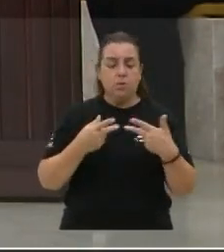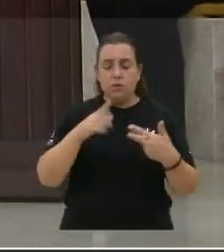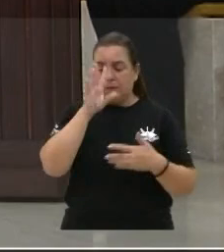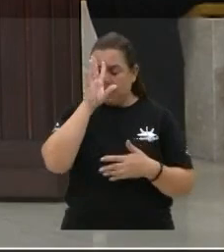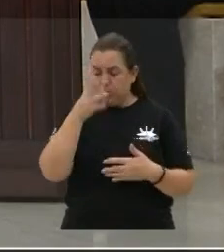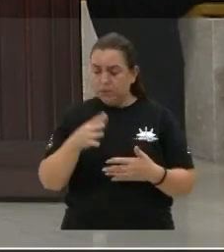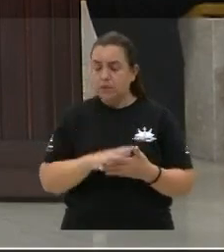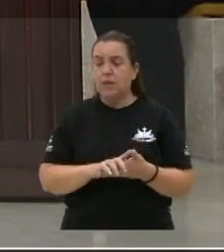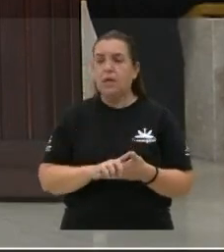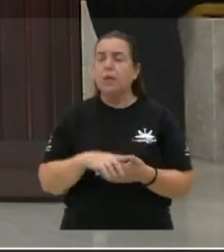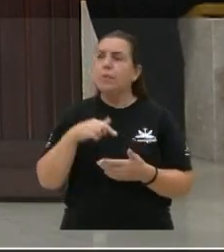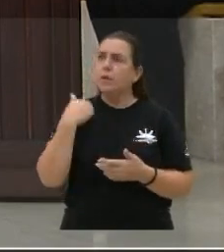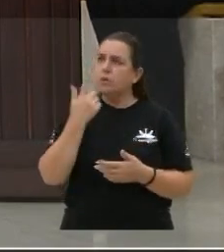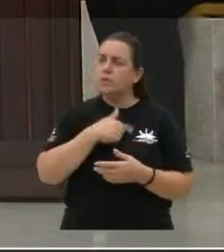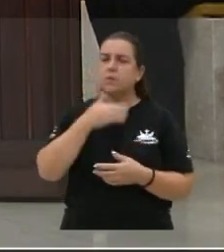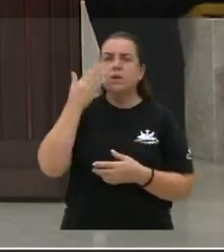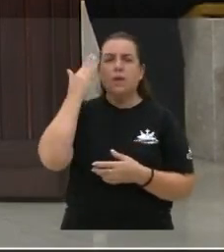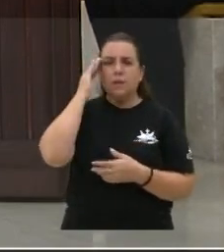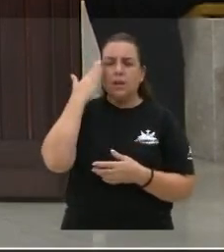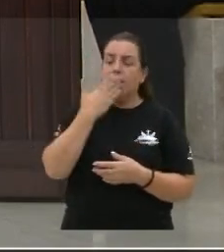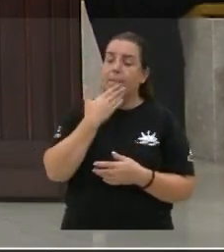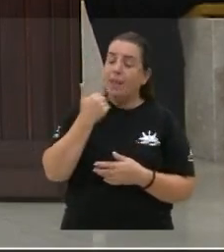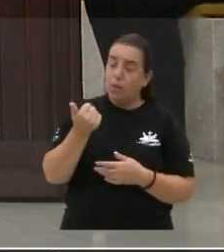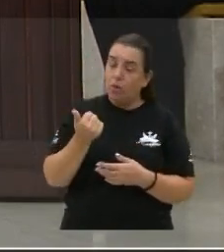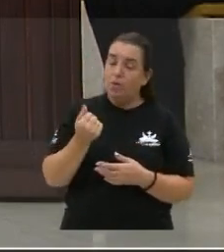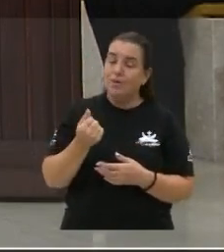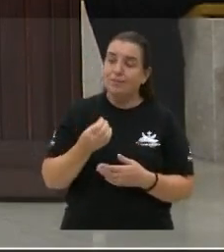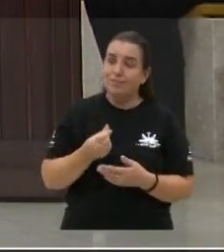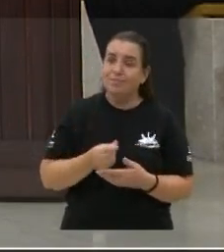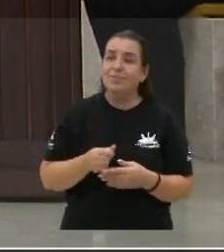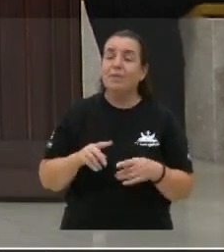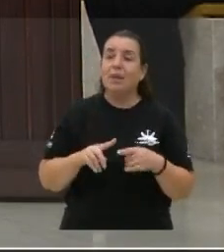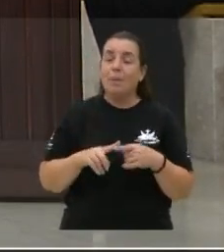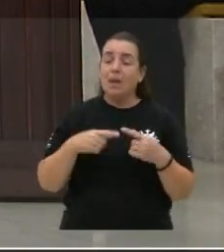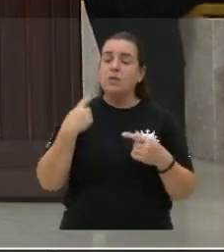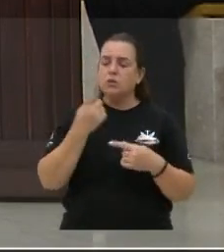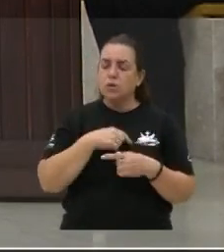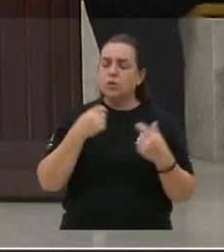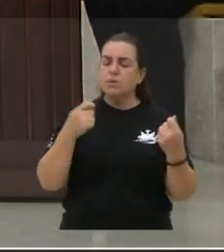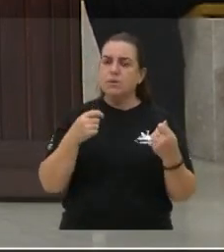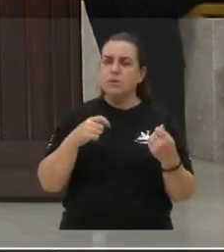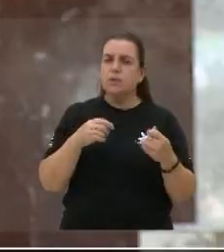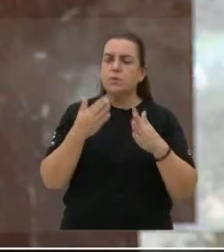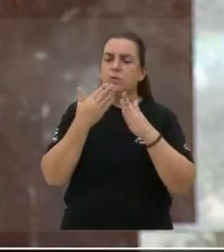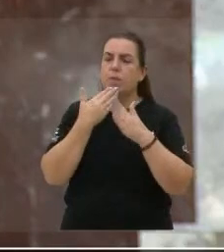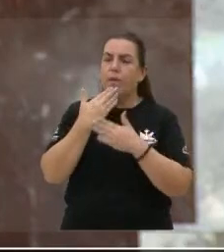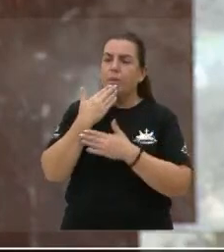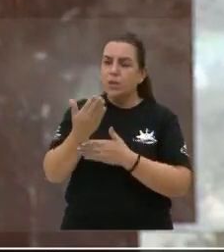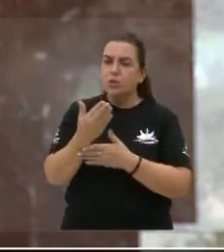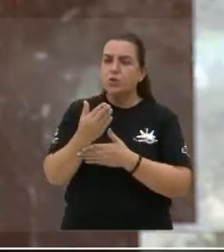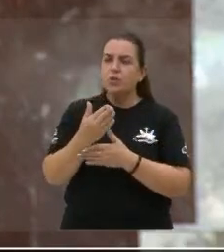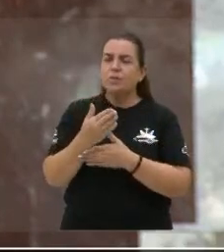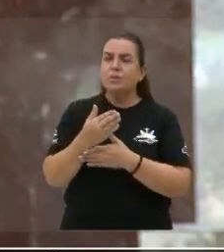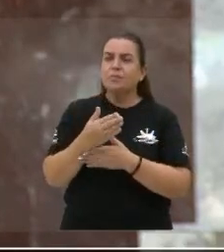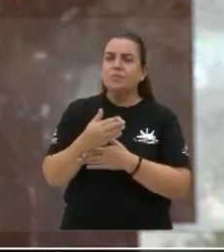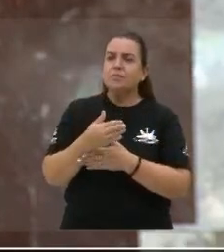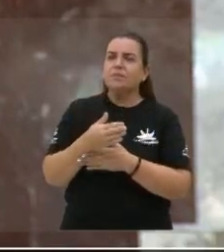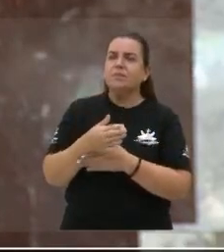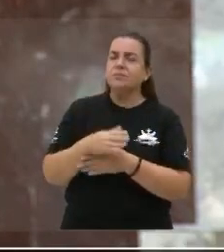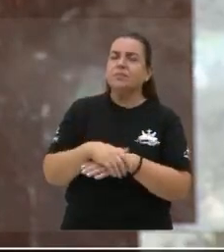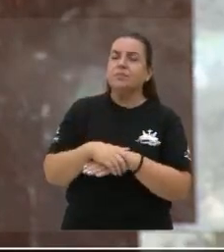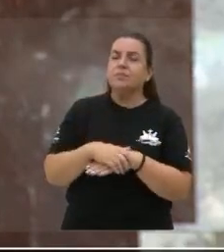Nós precisamos pedir Nossa Senhora da visitação. Visite ainda os casais que não conseguiram